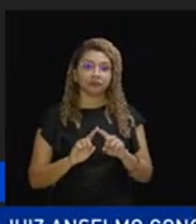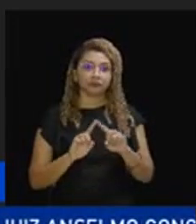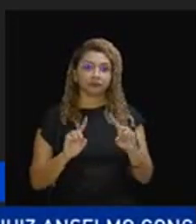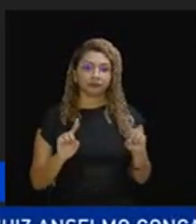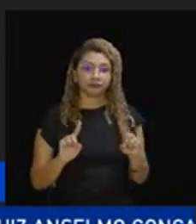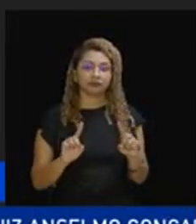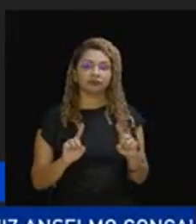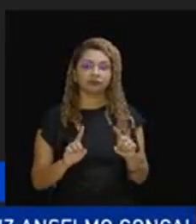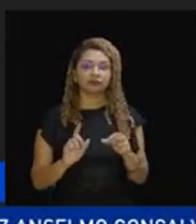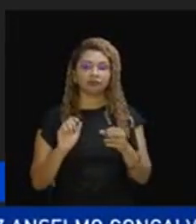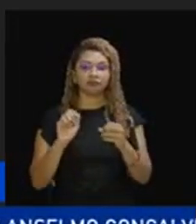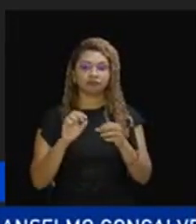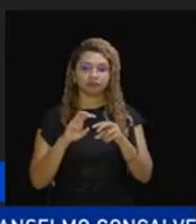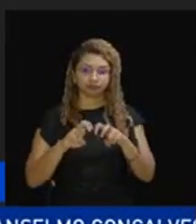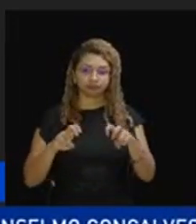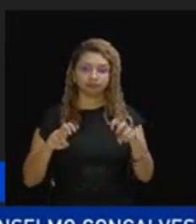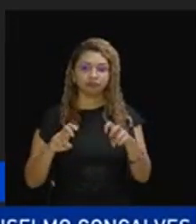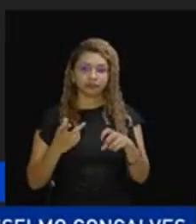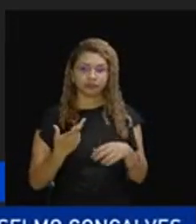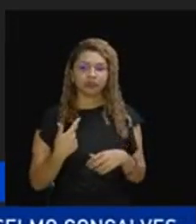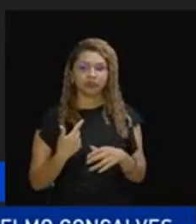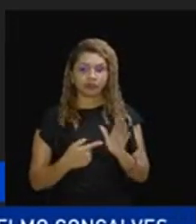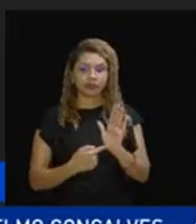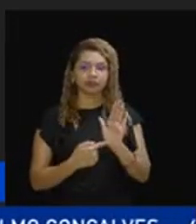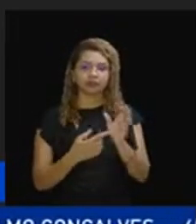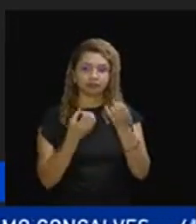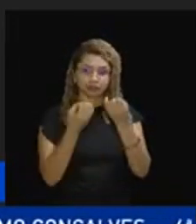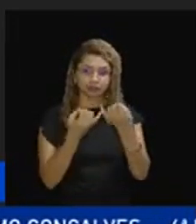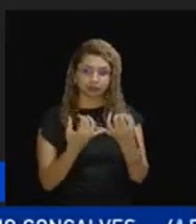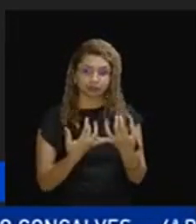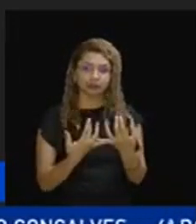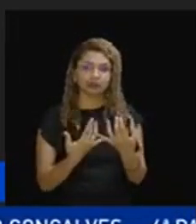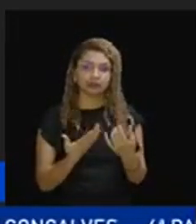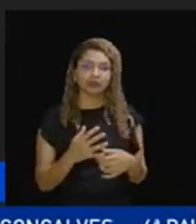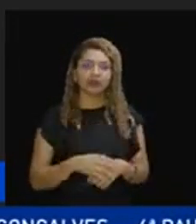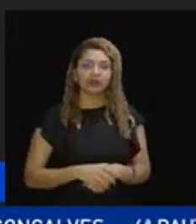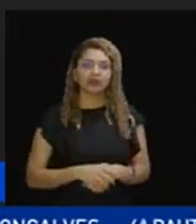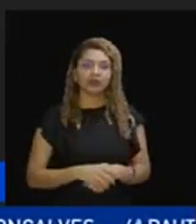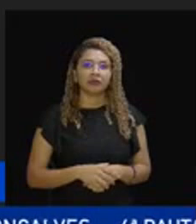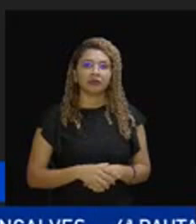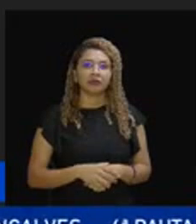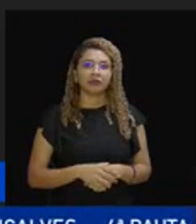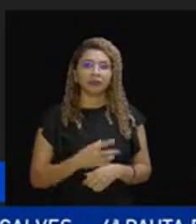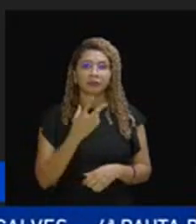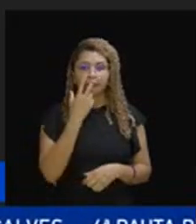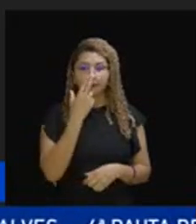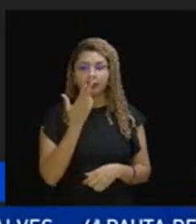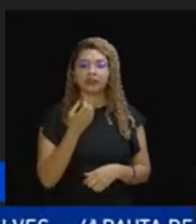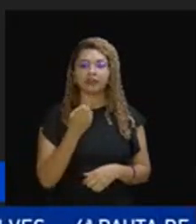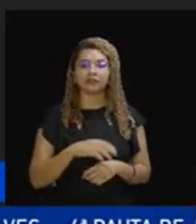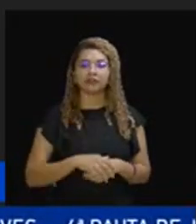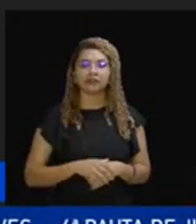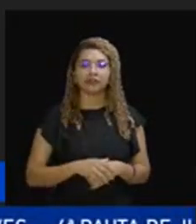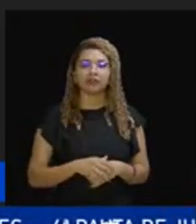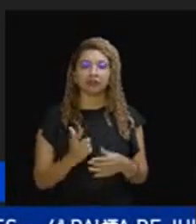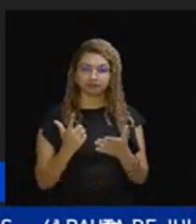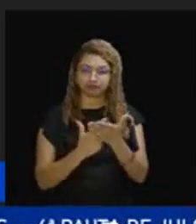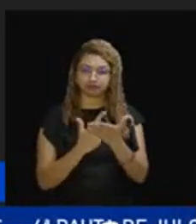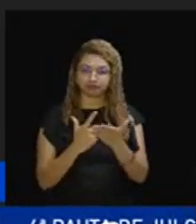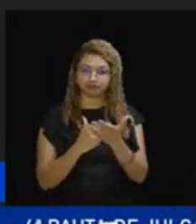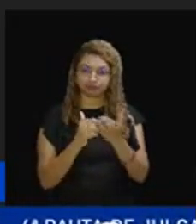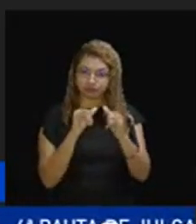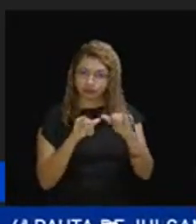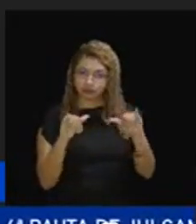que pese tratar de uma reprodução de uma matéria jornalística, a